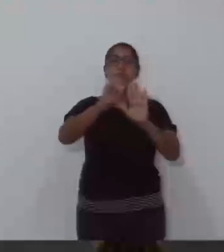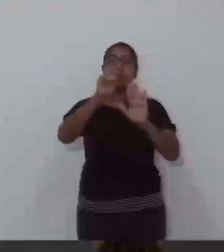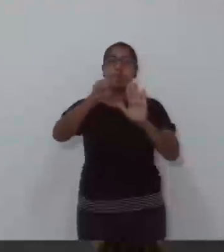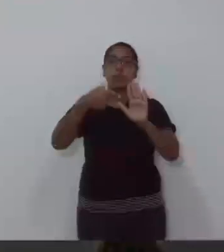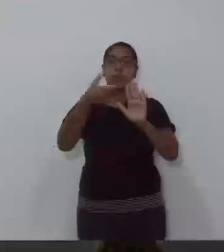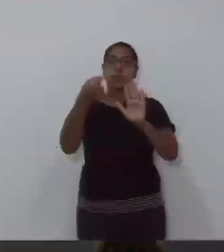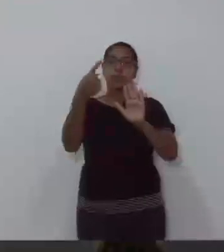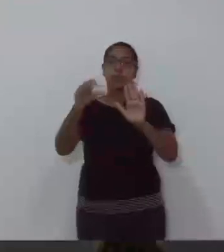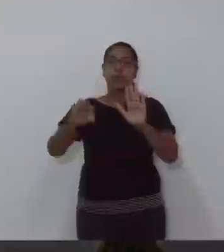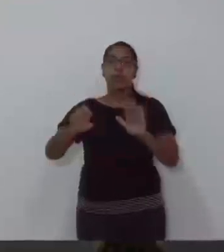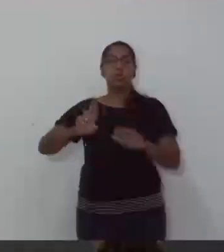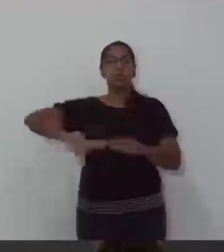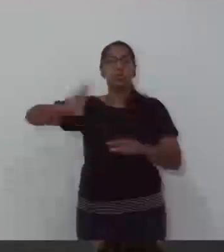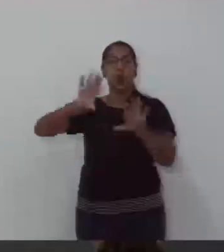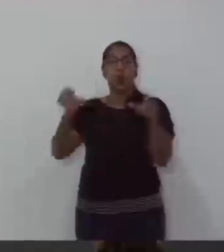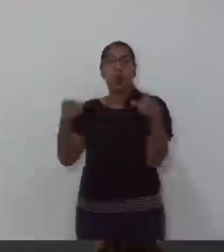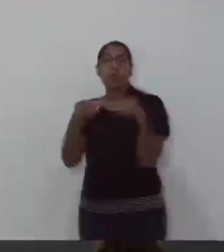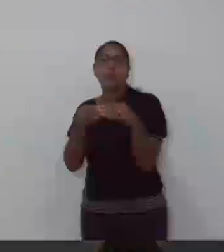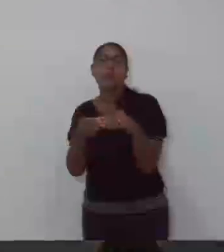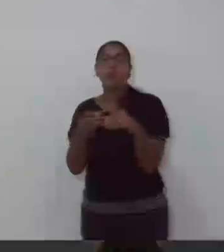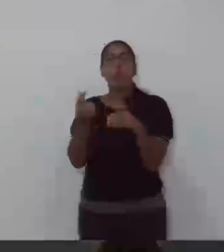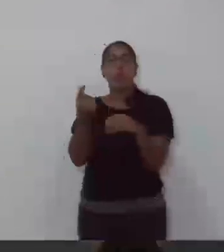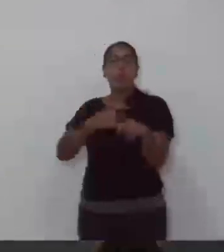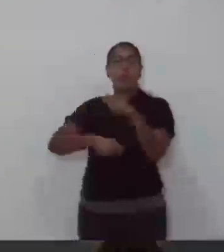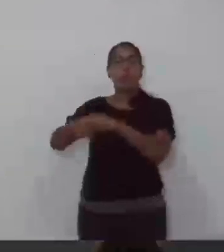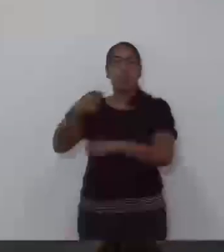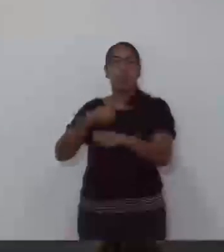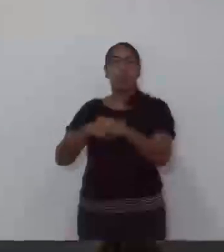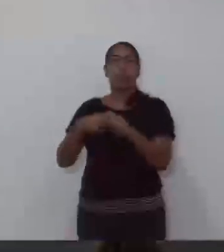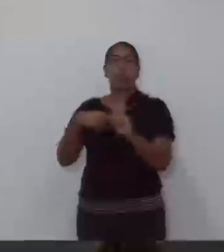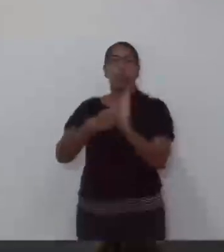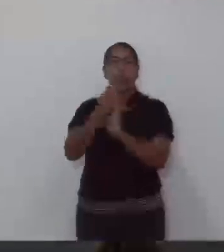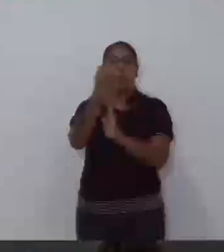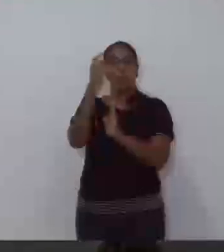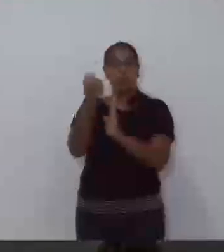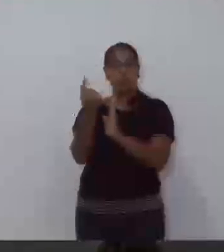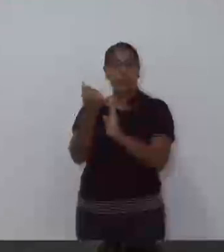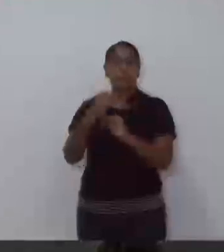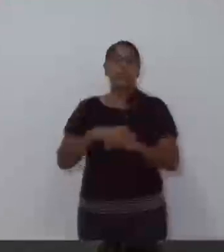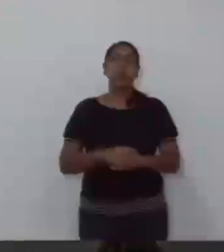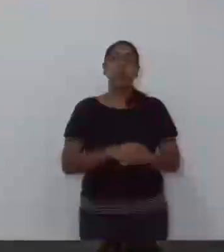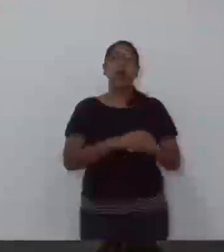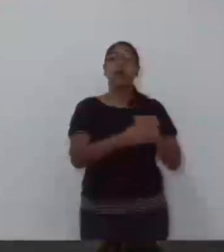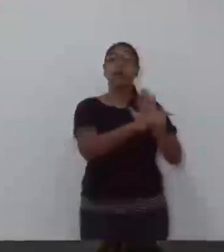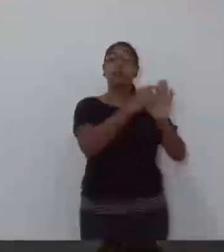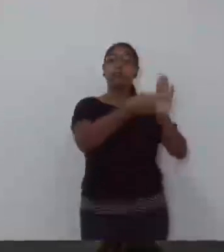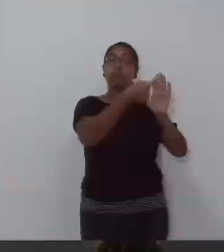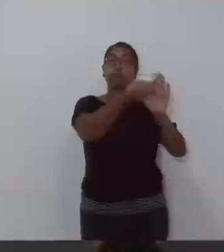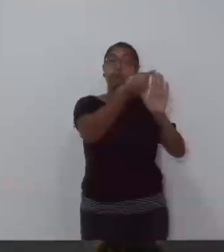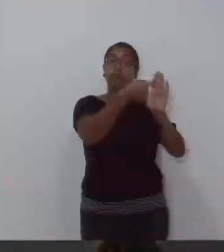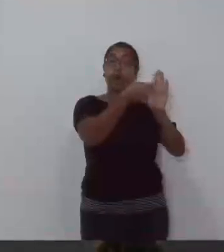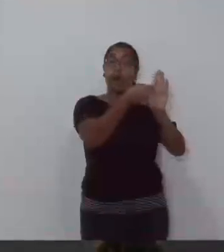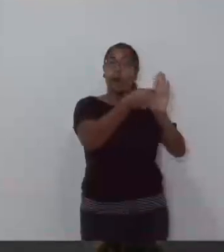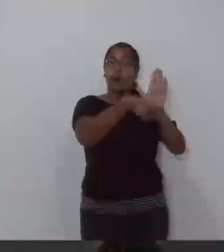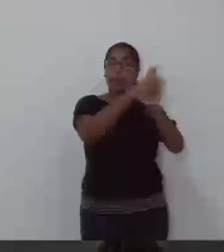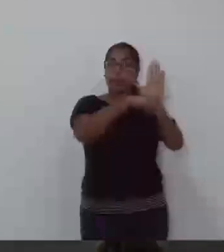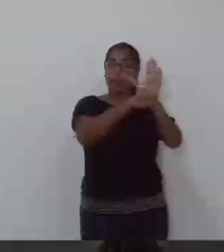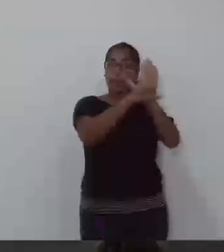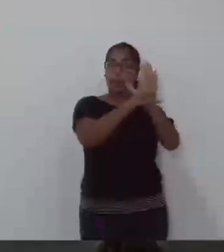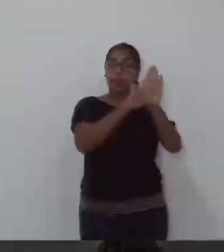58/2019, autoria Comissão de Finanças e Orçamento. Artigo 1. O caput do artigo 1º do projeto de lei